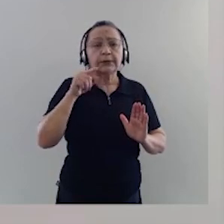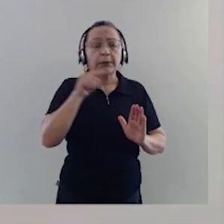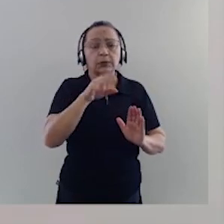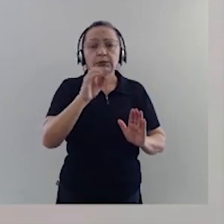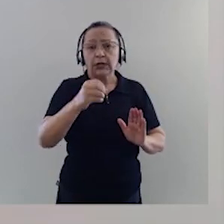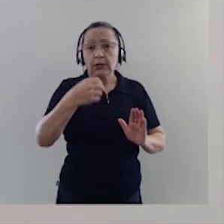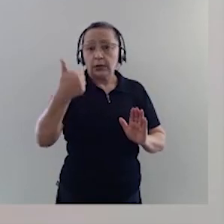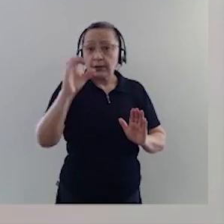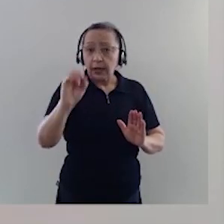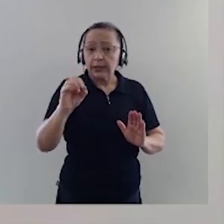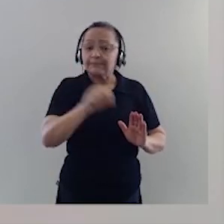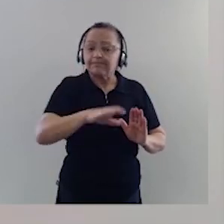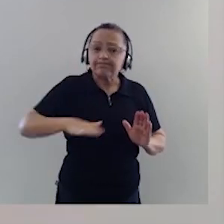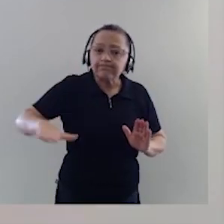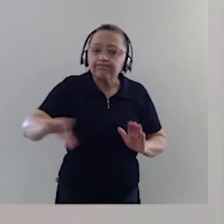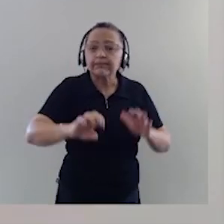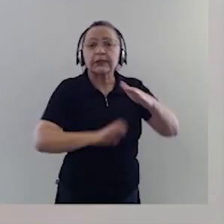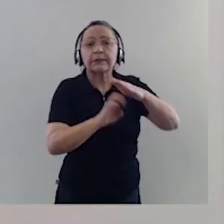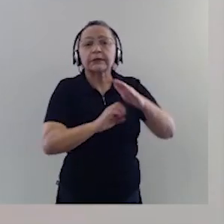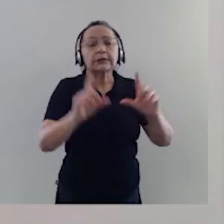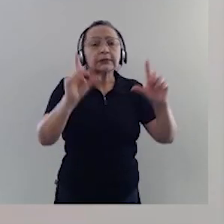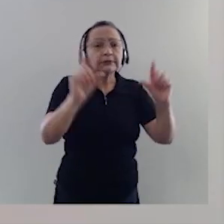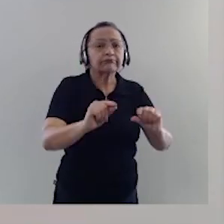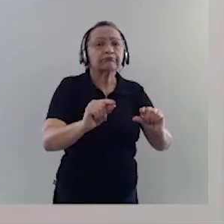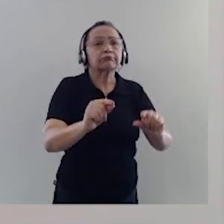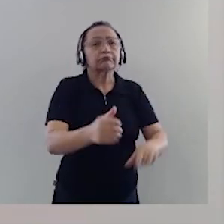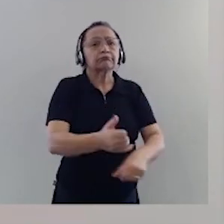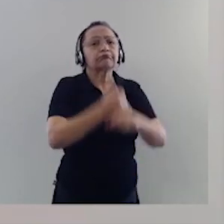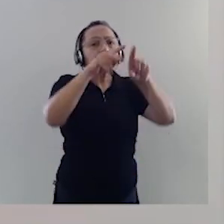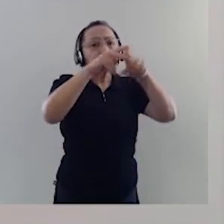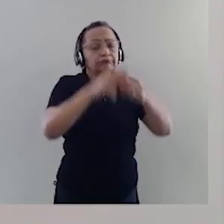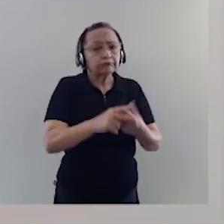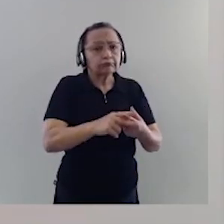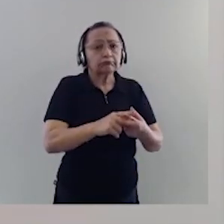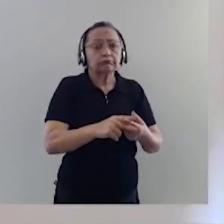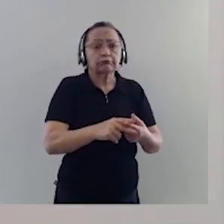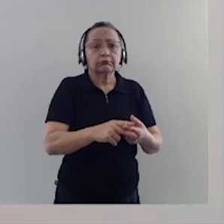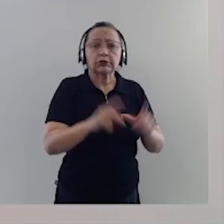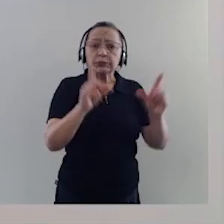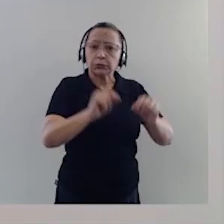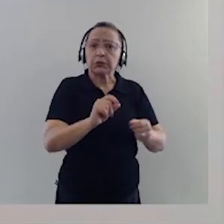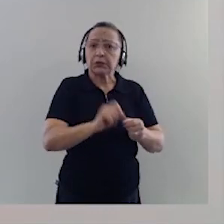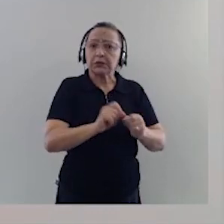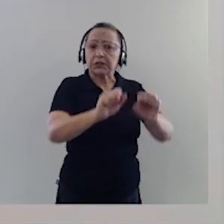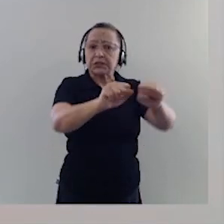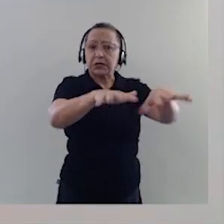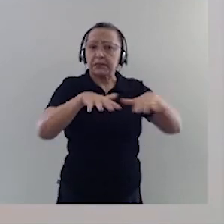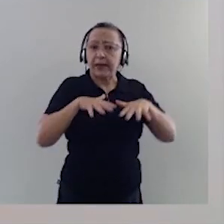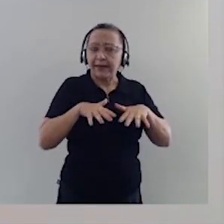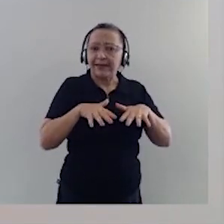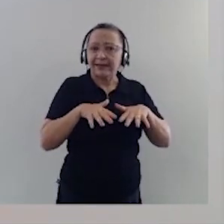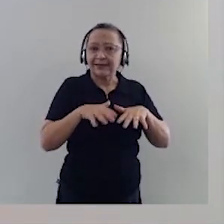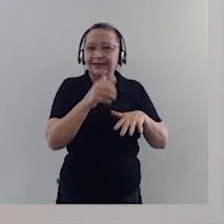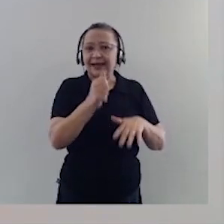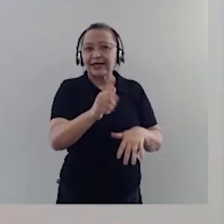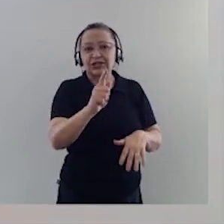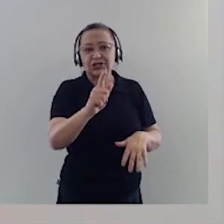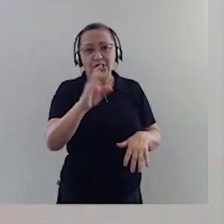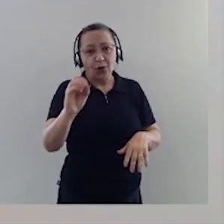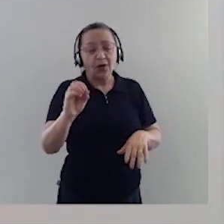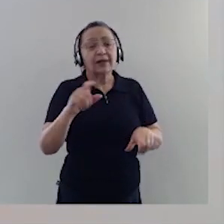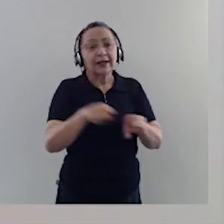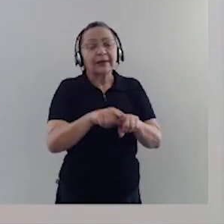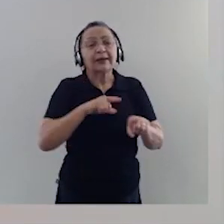campo das empresas simplifica a realização de assembleias às sociedades anônimas. E nós temos a medida